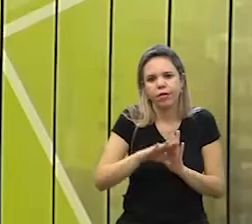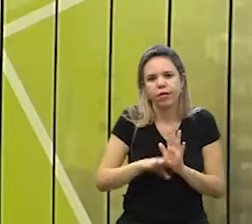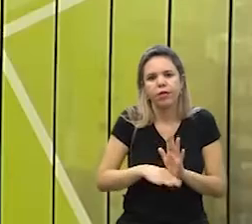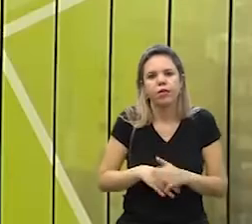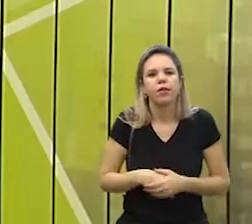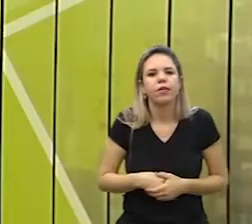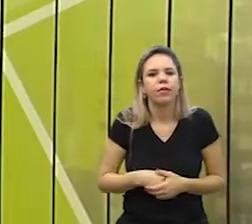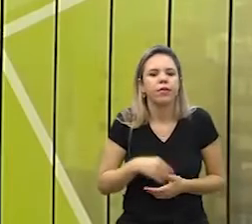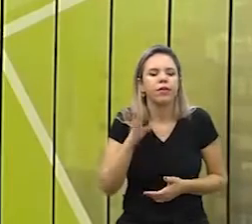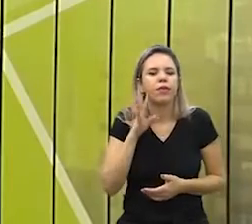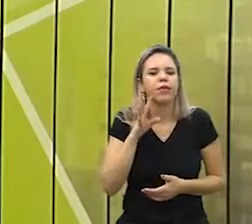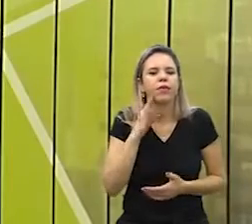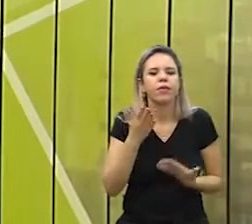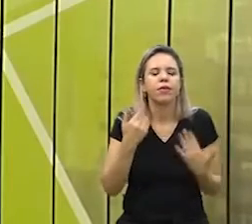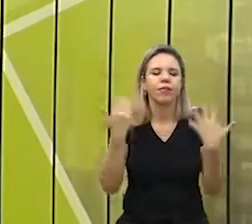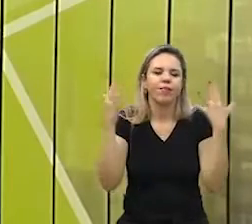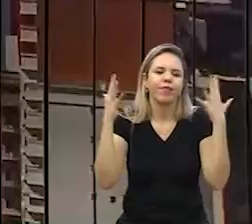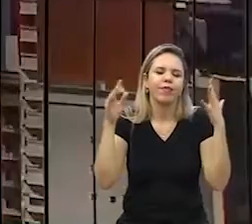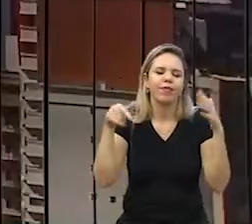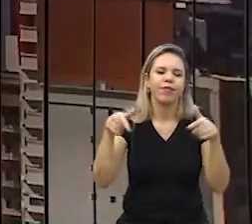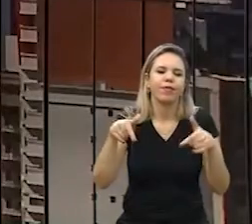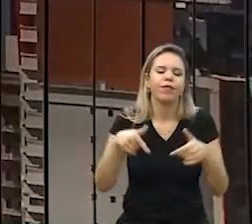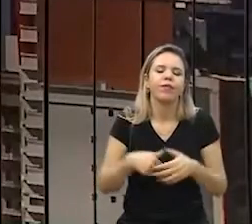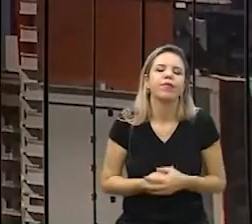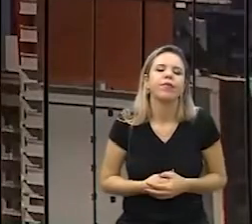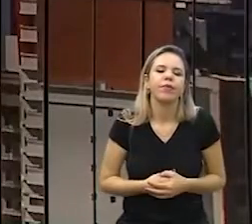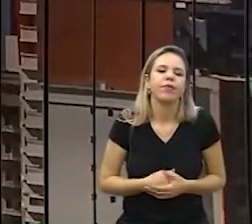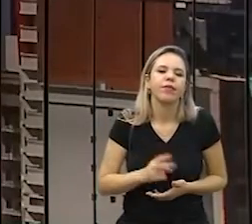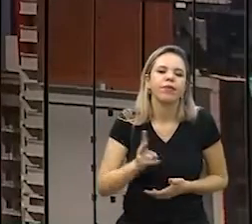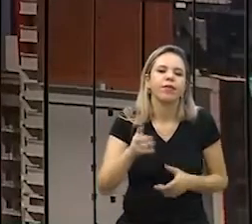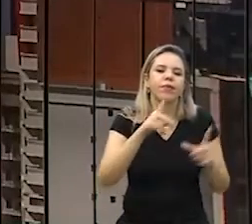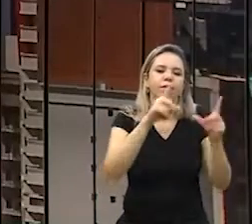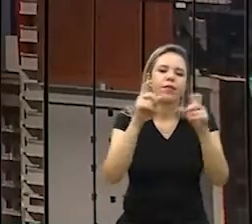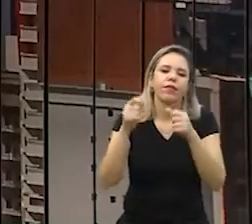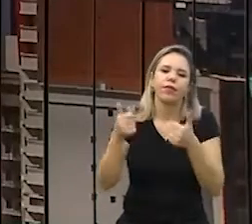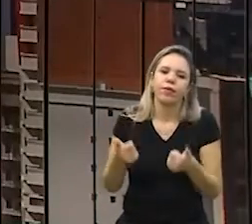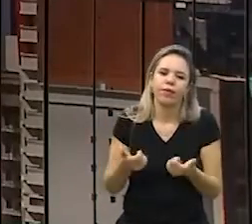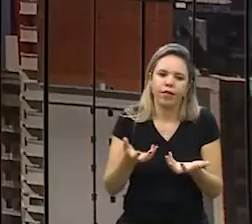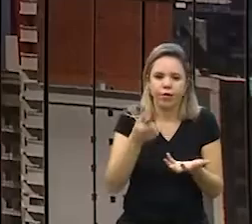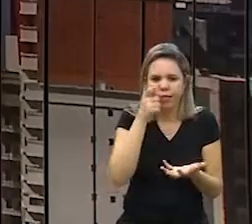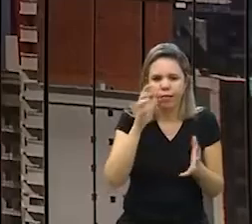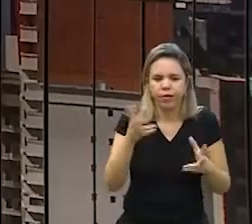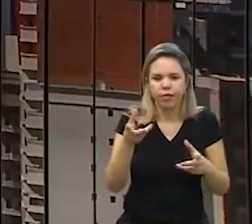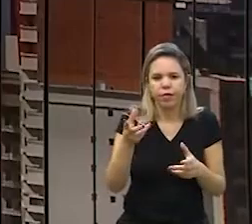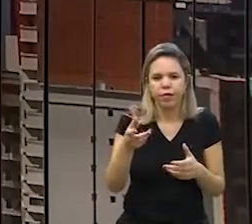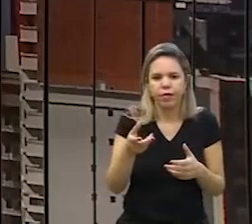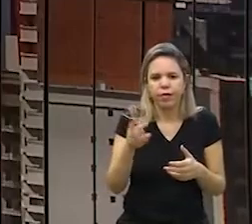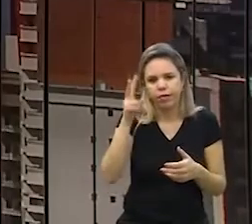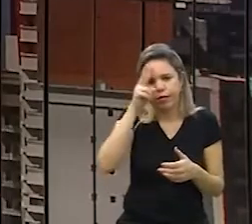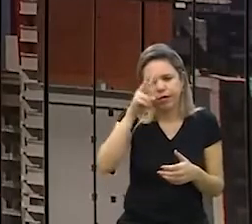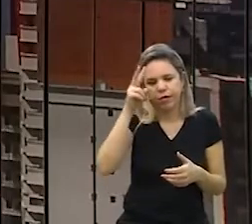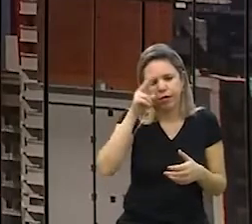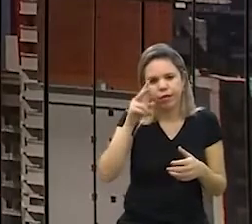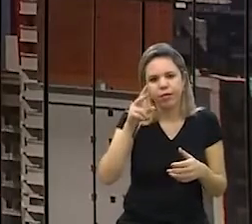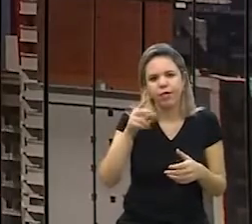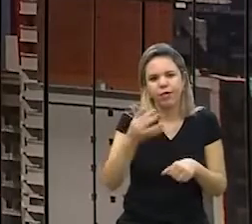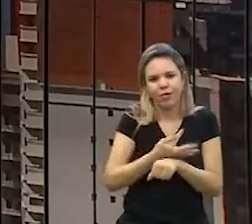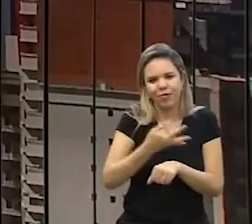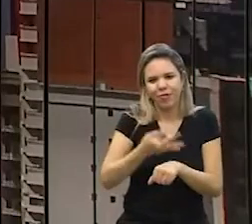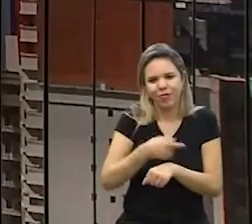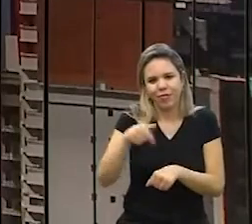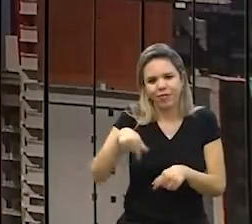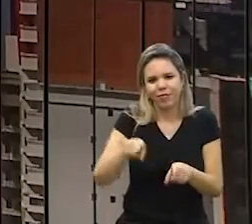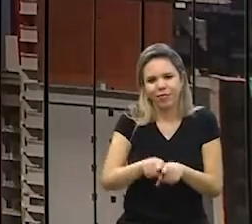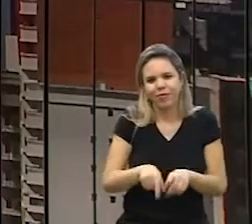programação. Mas foi muito legal. Parabéns pelo seu trabalho e continue fotografando, que a gente quer ver e quer ouvir histórias de mico e perrengue aqui também,